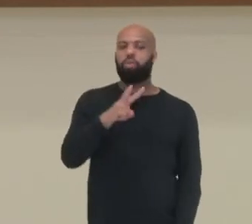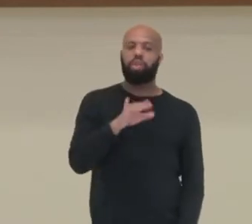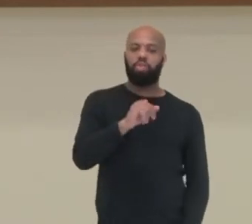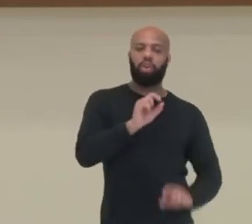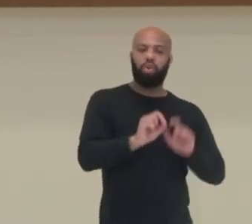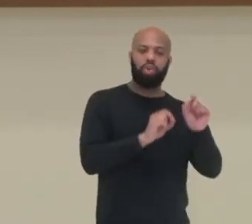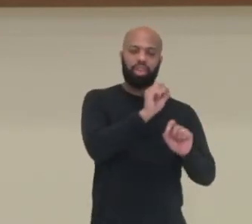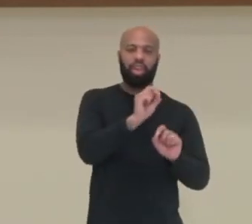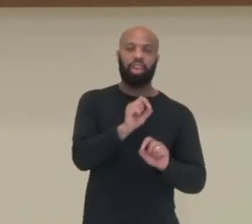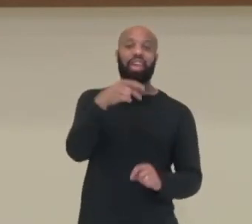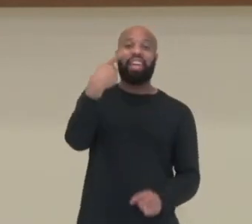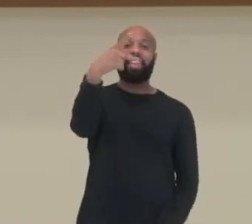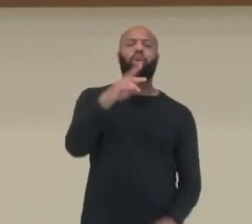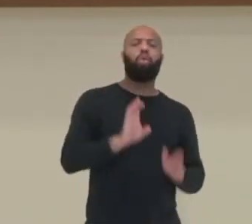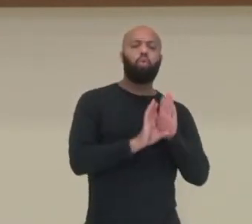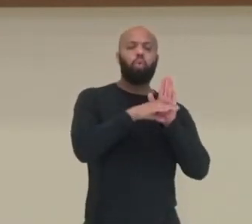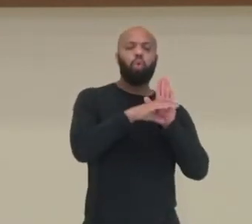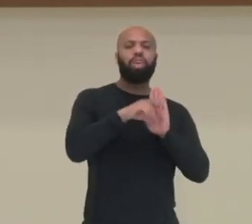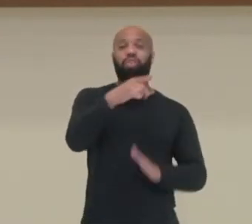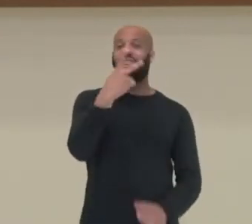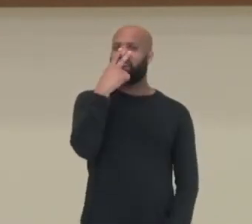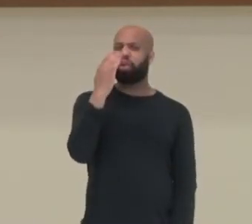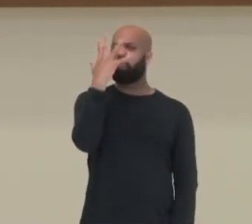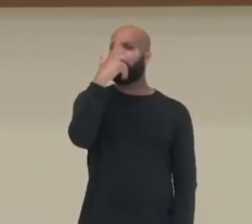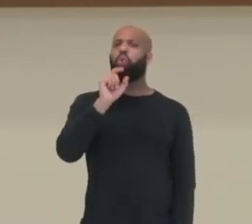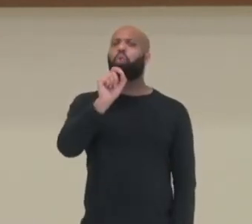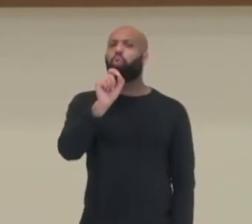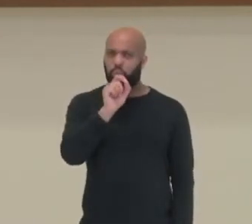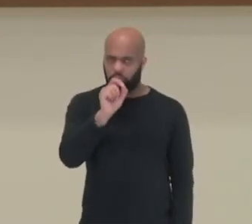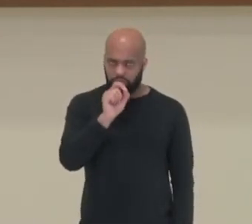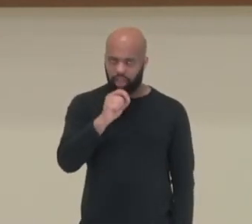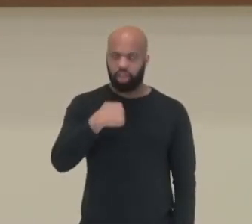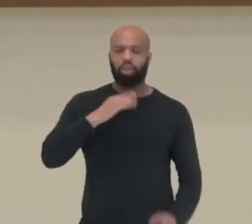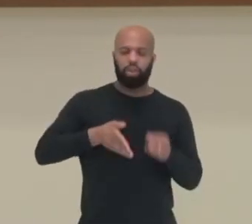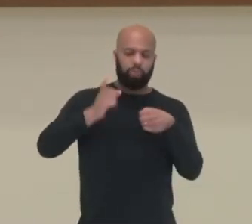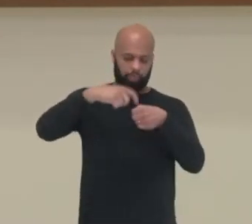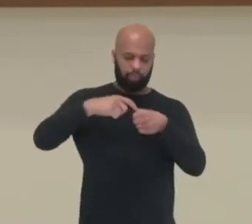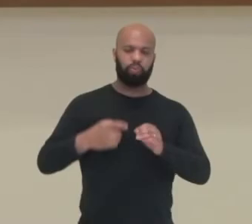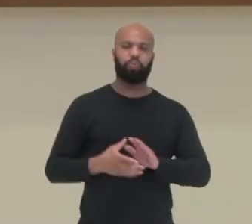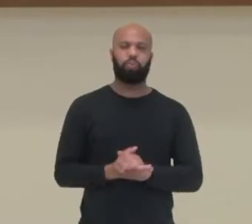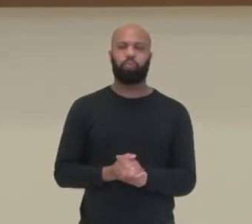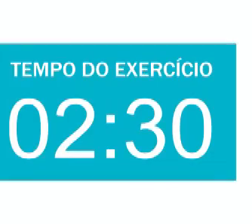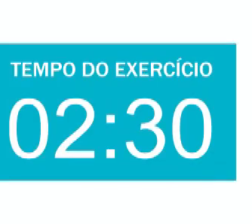finalizar com qual é seu conceito de beleza. Nós já voltamos.